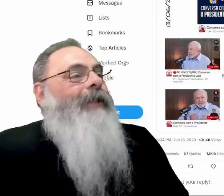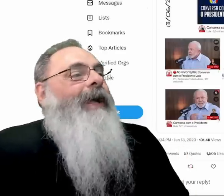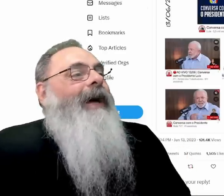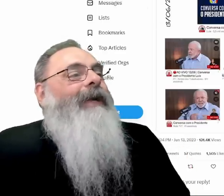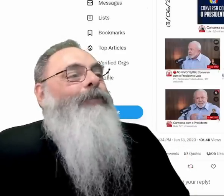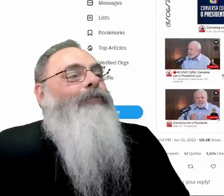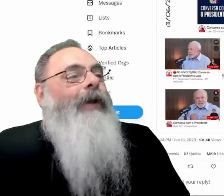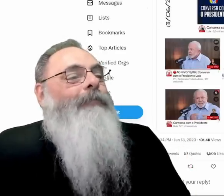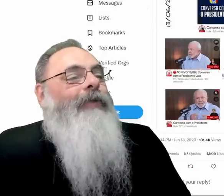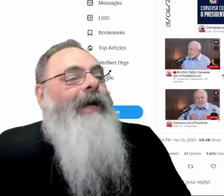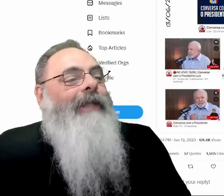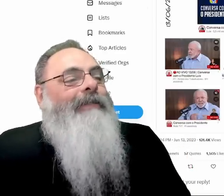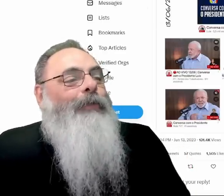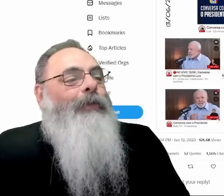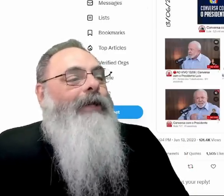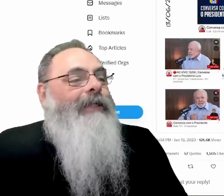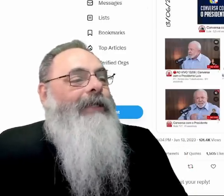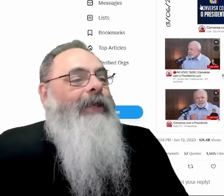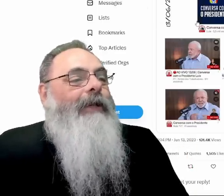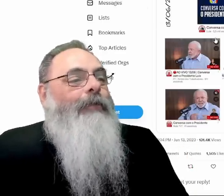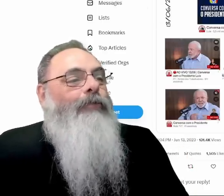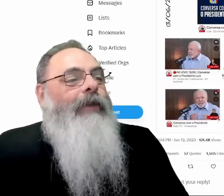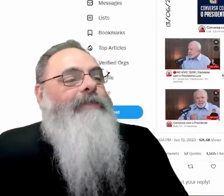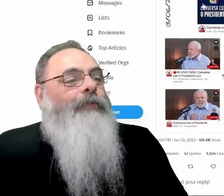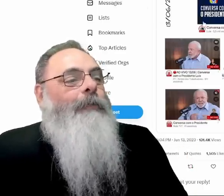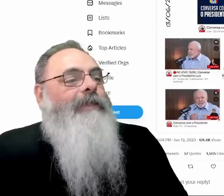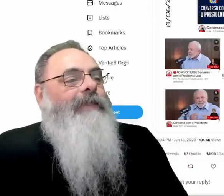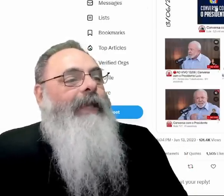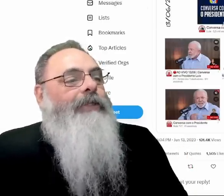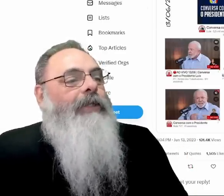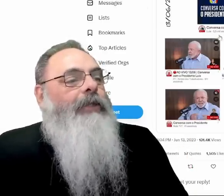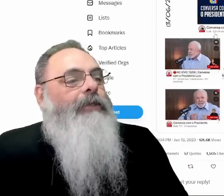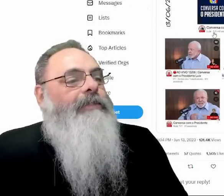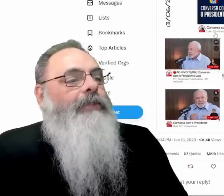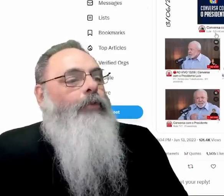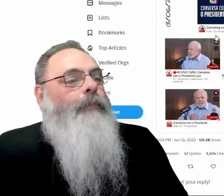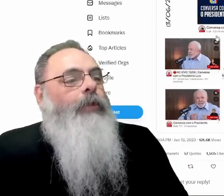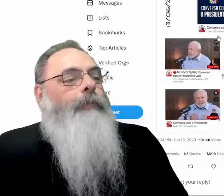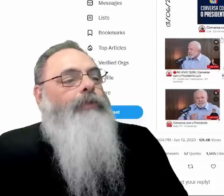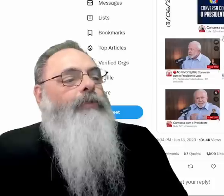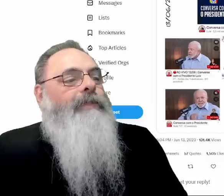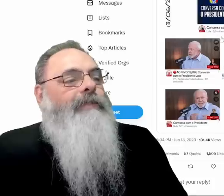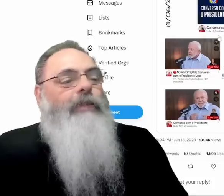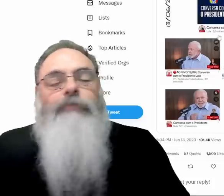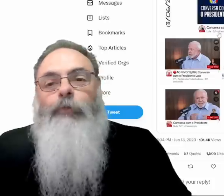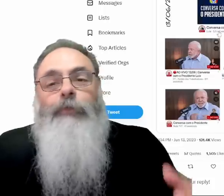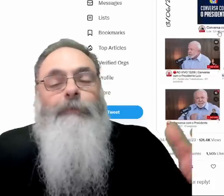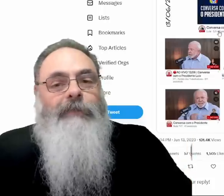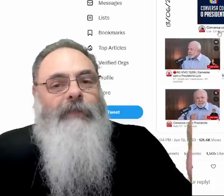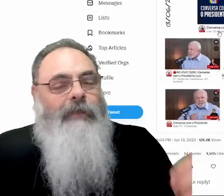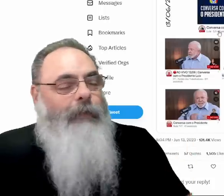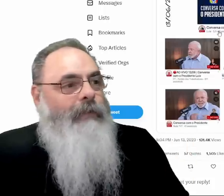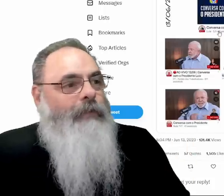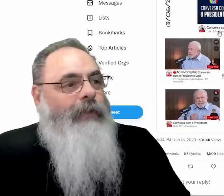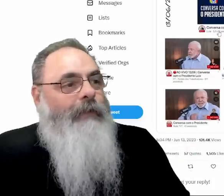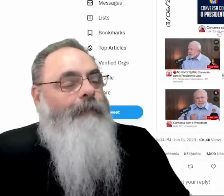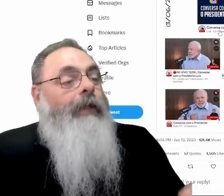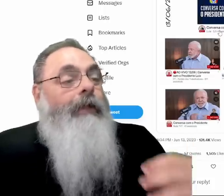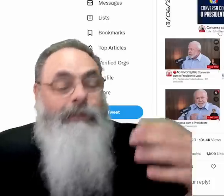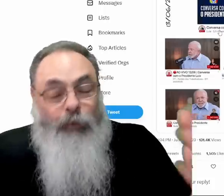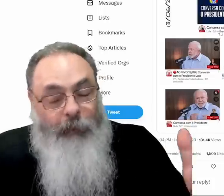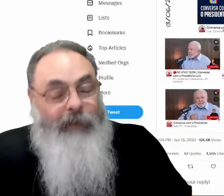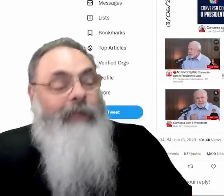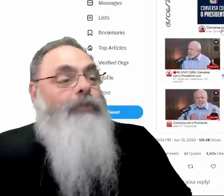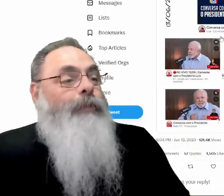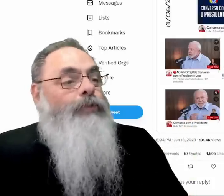né aqui o Flávio vangarte está colocando aqui ó conversa com presidente aqui ó 5.000 pessoas assinando 5 mil e